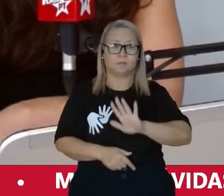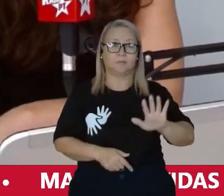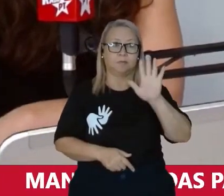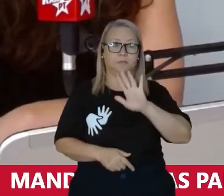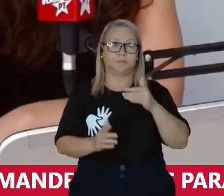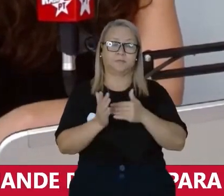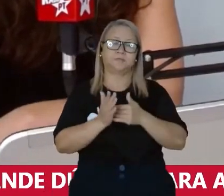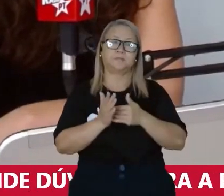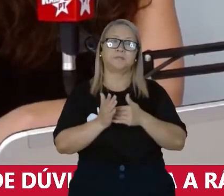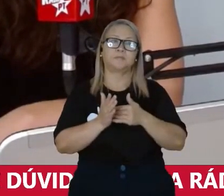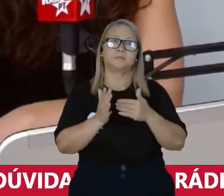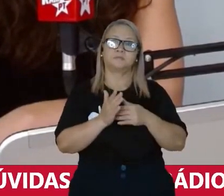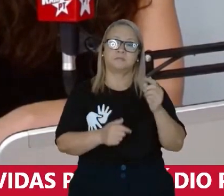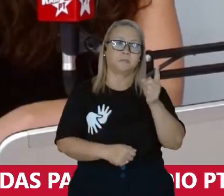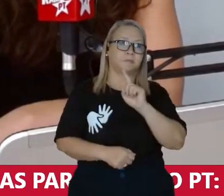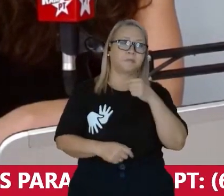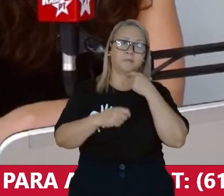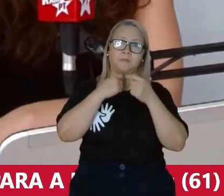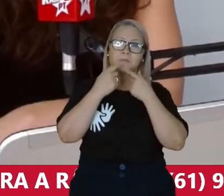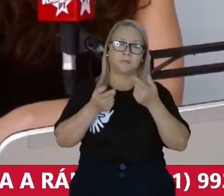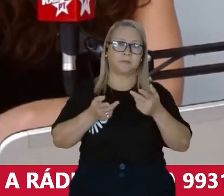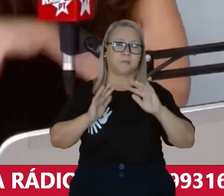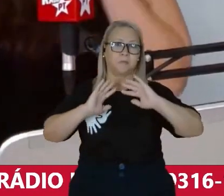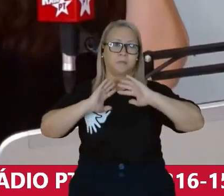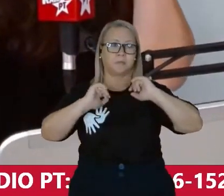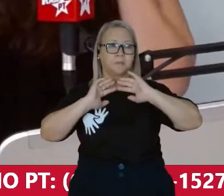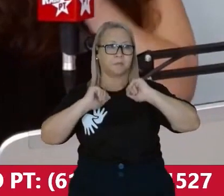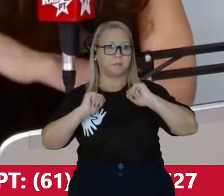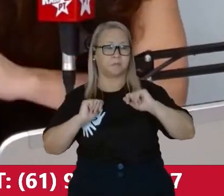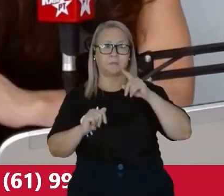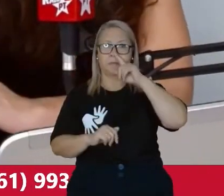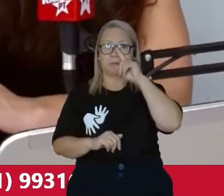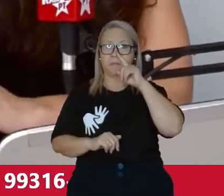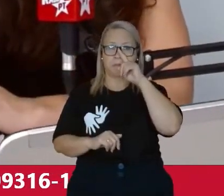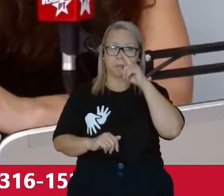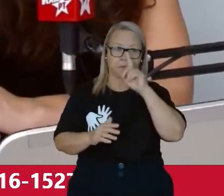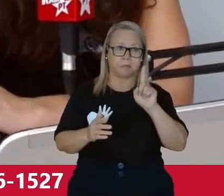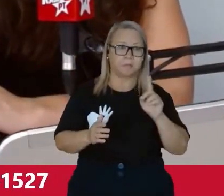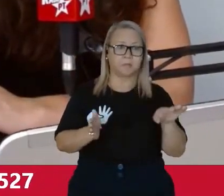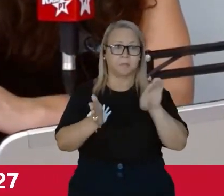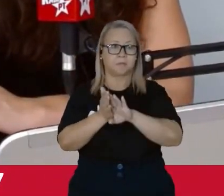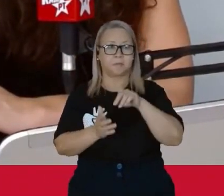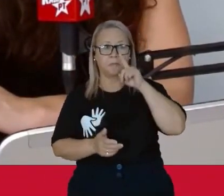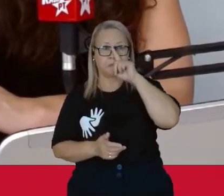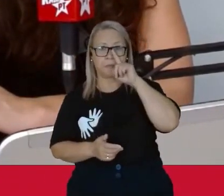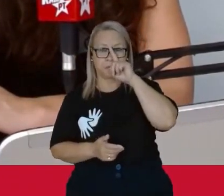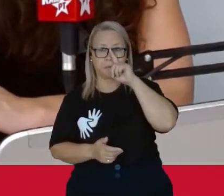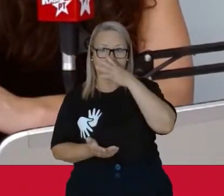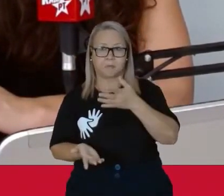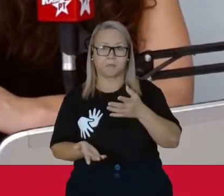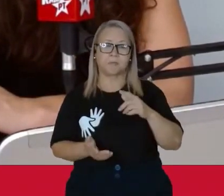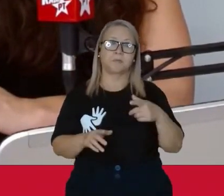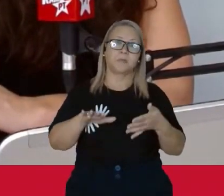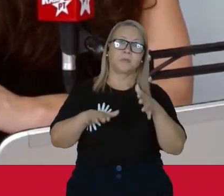Até onde eu sei, não, ninguém nunca pediu. Não chega ameaça no meu perfil, talvez pelo fato de eu ser de eu ter